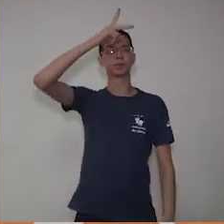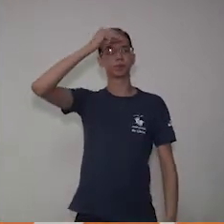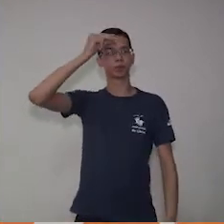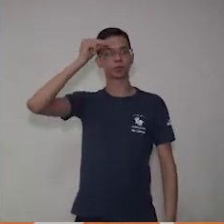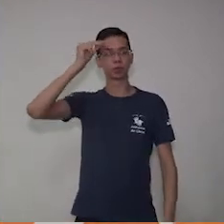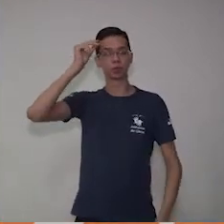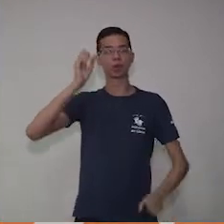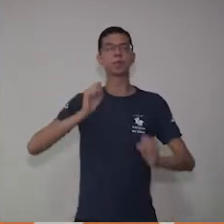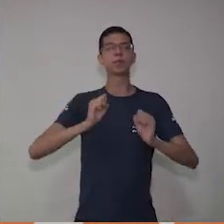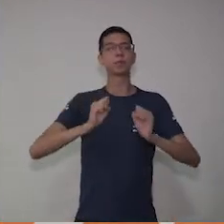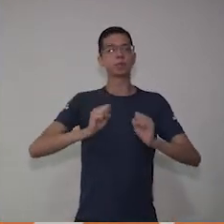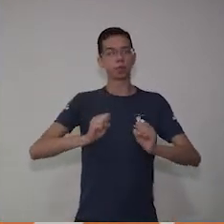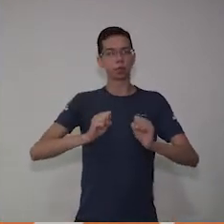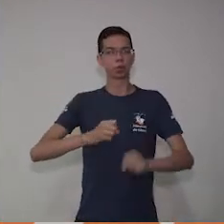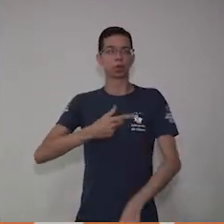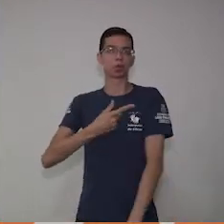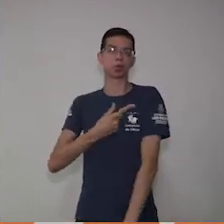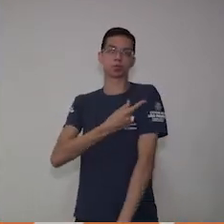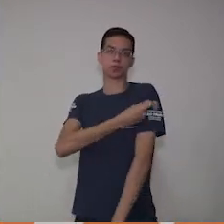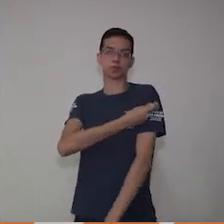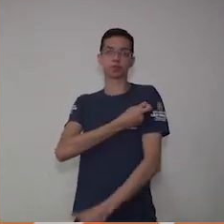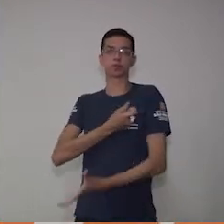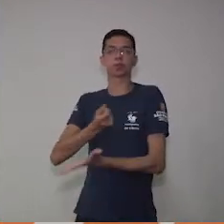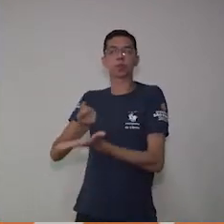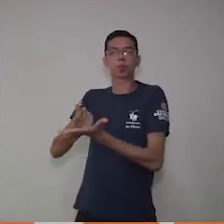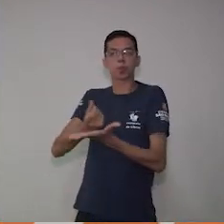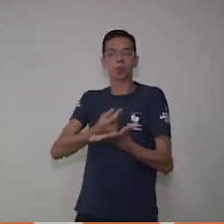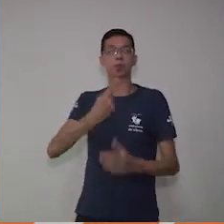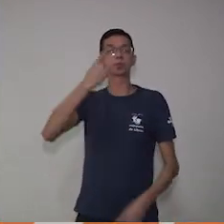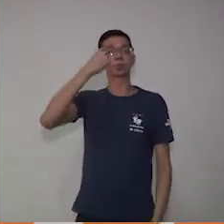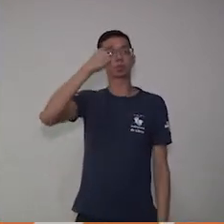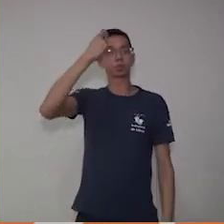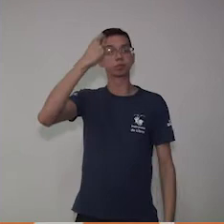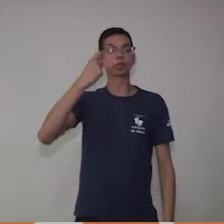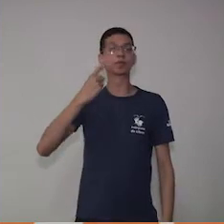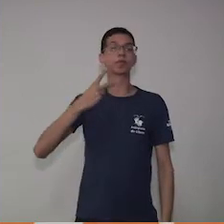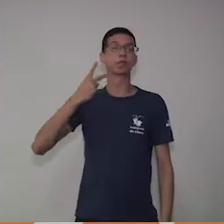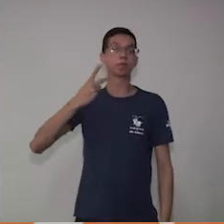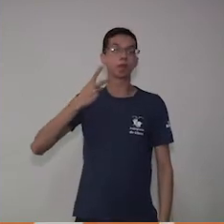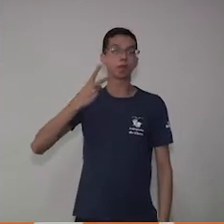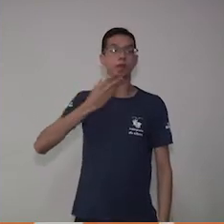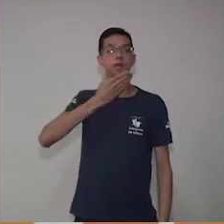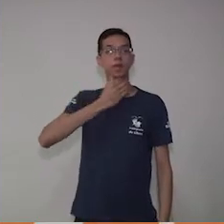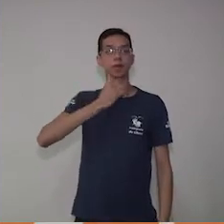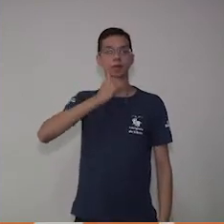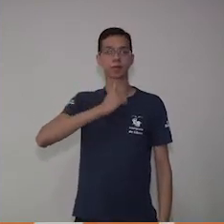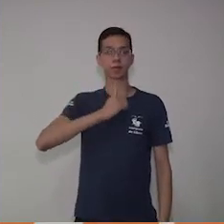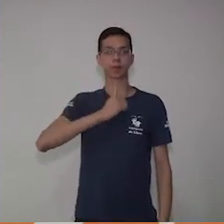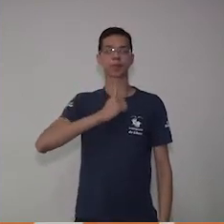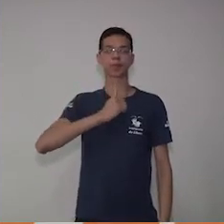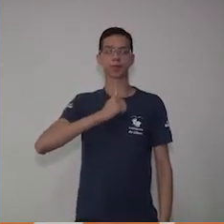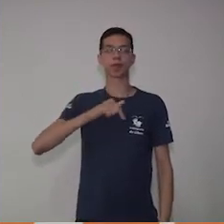as vacinas. Então, foi uma ideia dos vereadores, das vereadoras, que foi acolhida aqui pelo